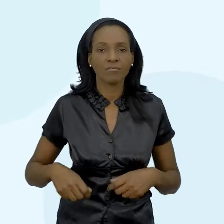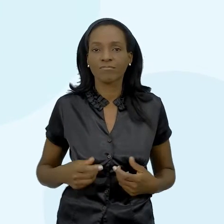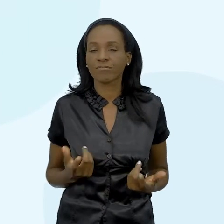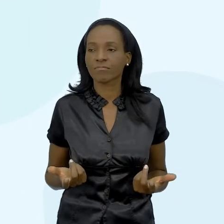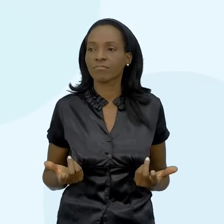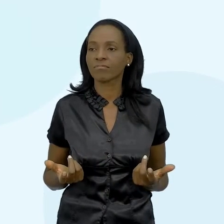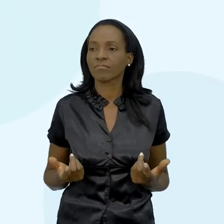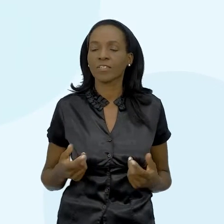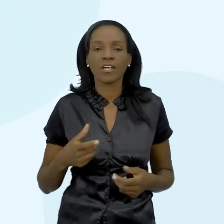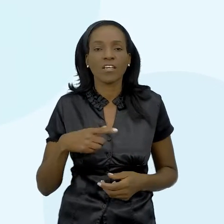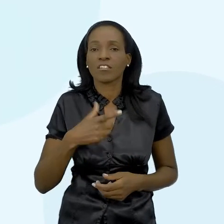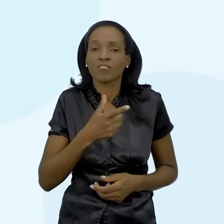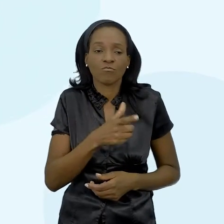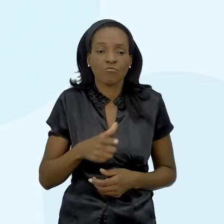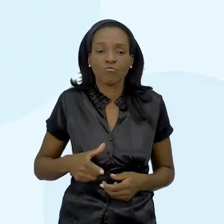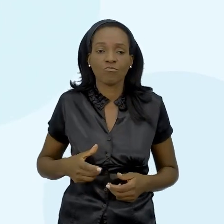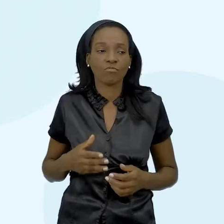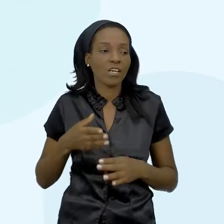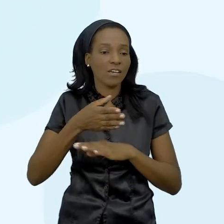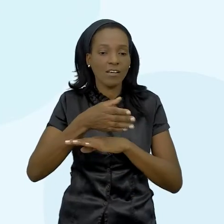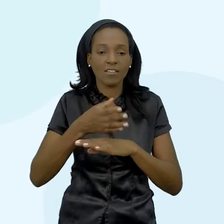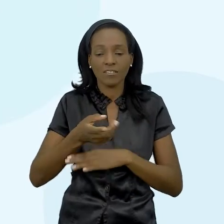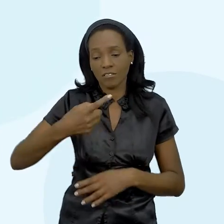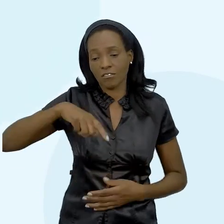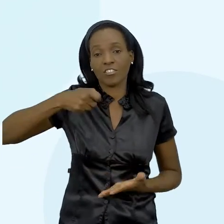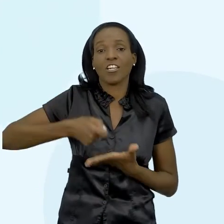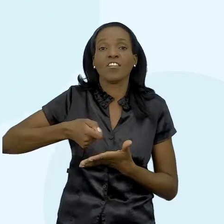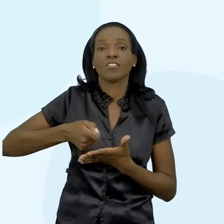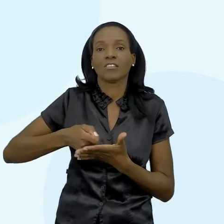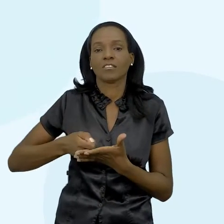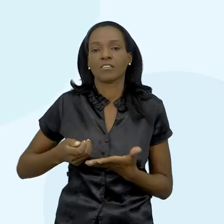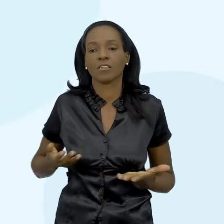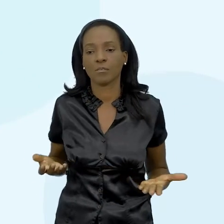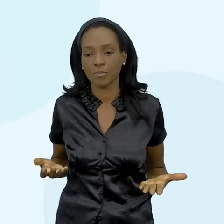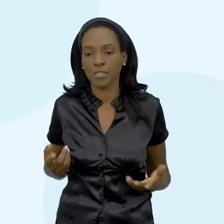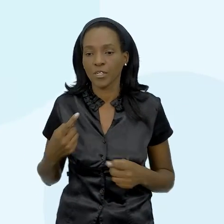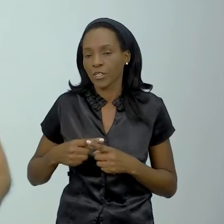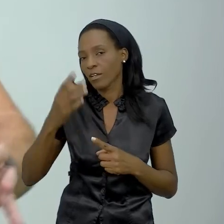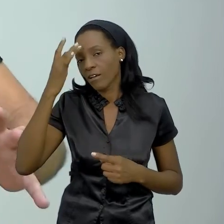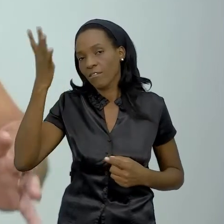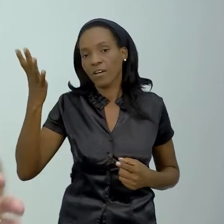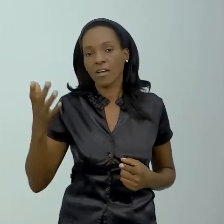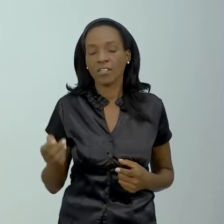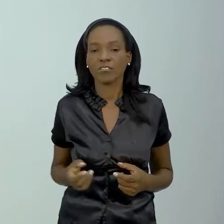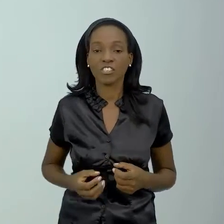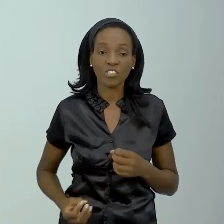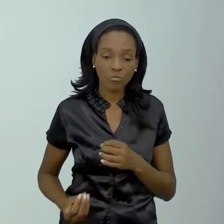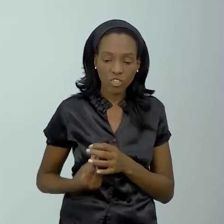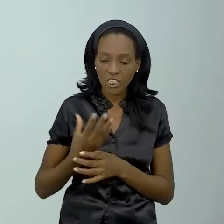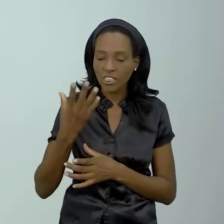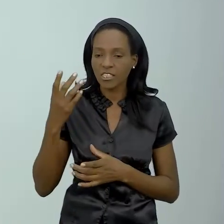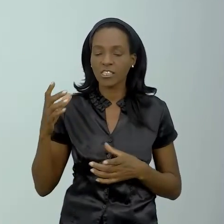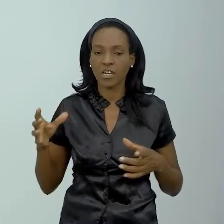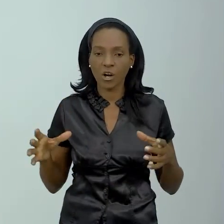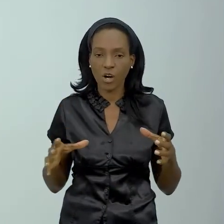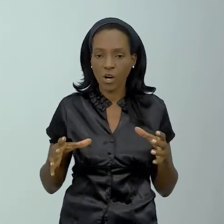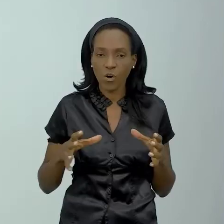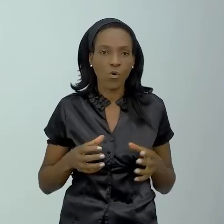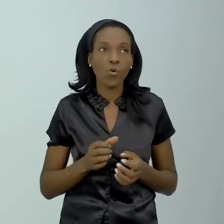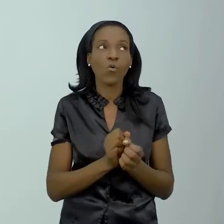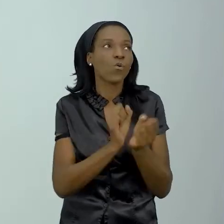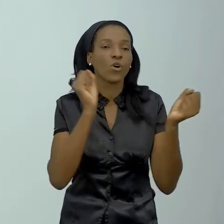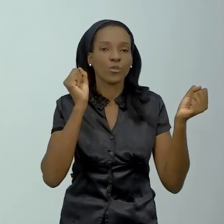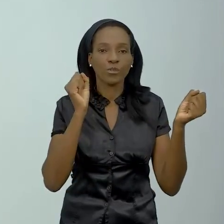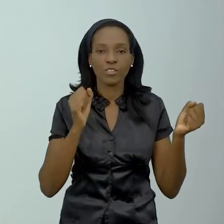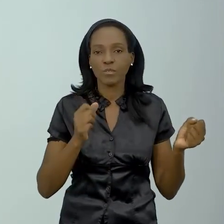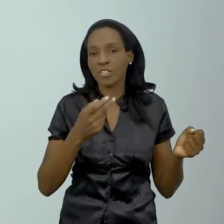muitas vezes terem acesso, a gente está determinando isso, porque fica muito mais fácil. Você constrói um campo de impossibilidades e fala que